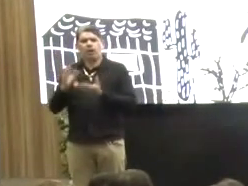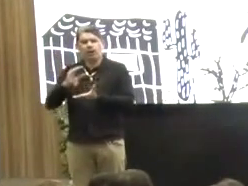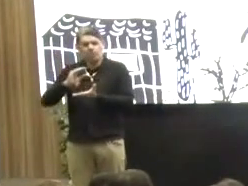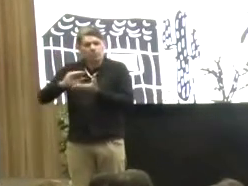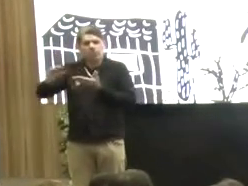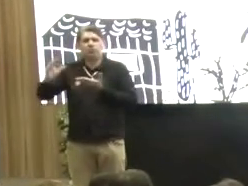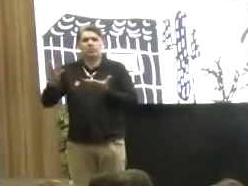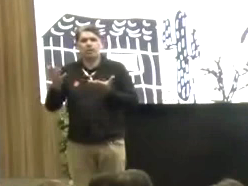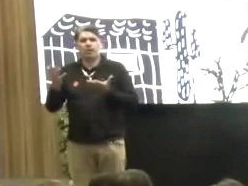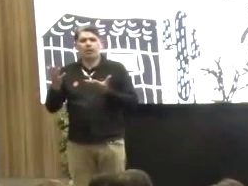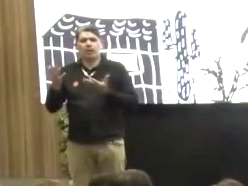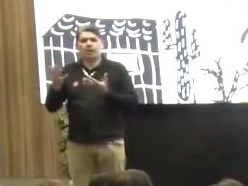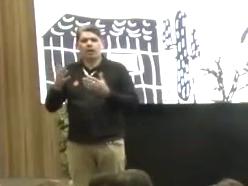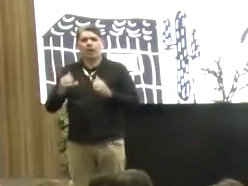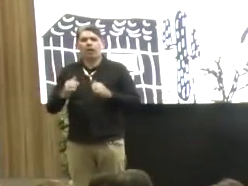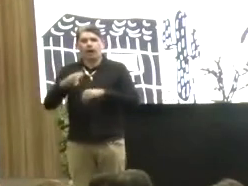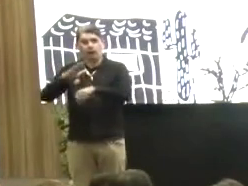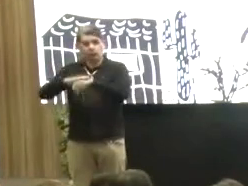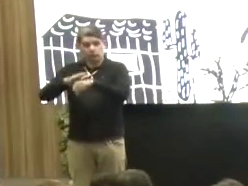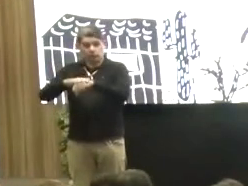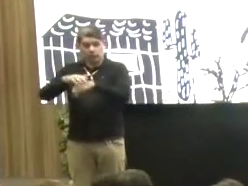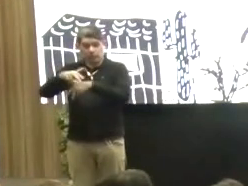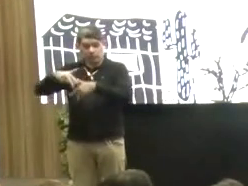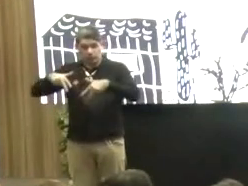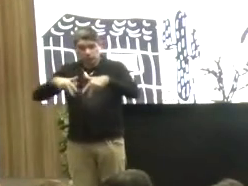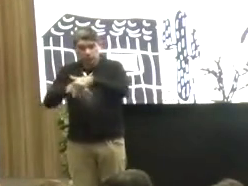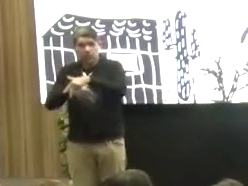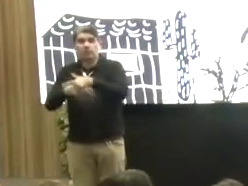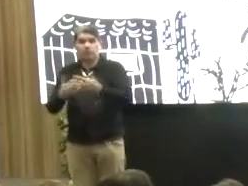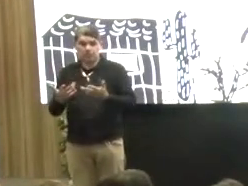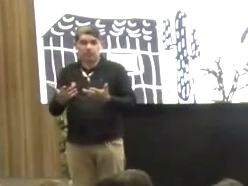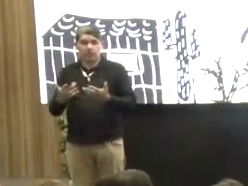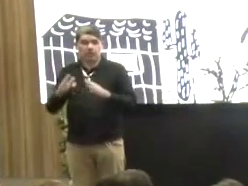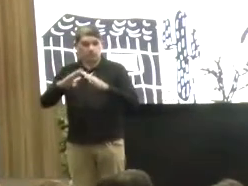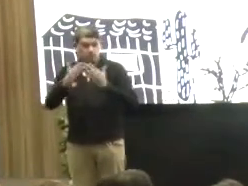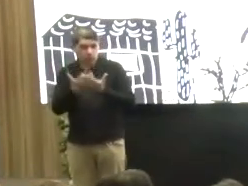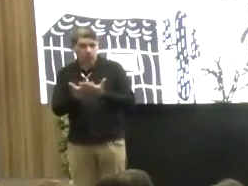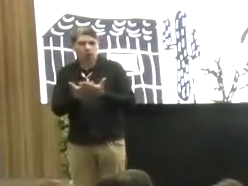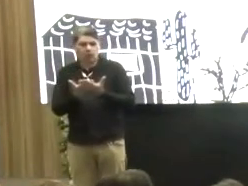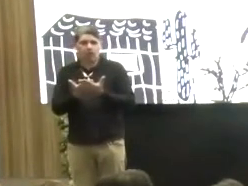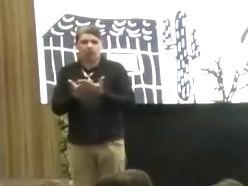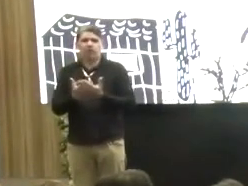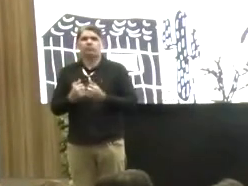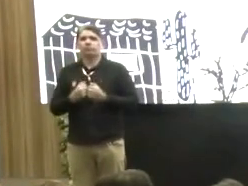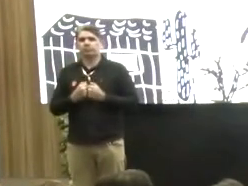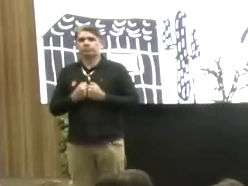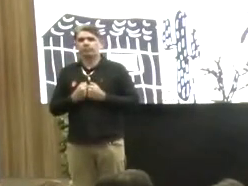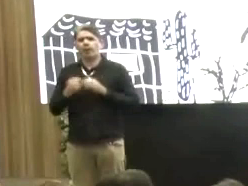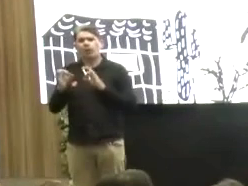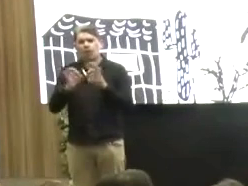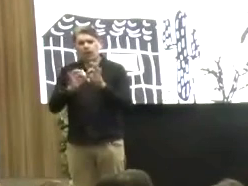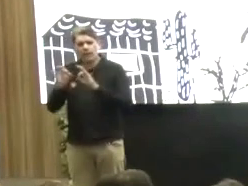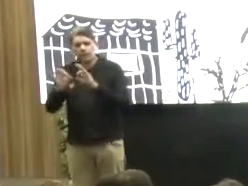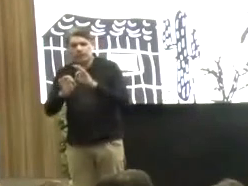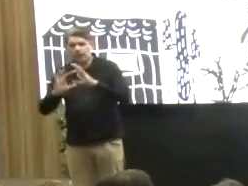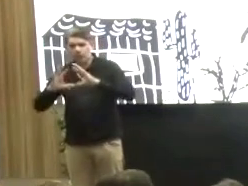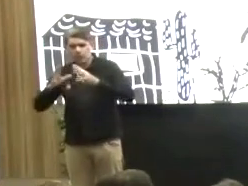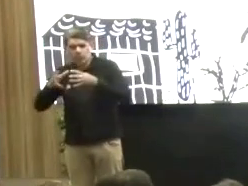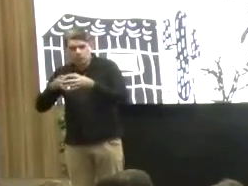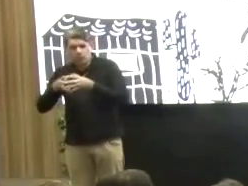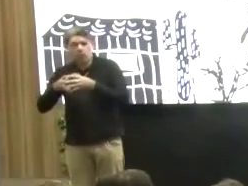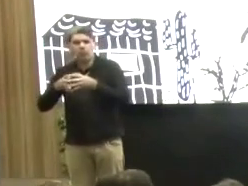gestão democrática substantiva, né? Não formal. E vamos nos organizar coletivamente